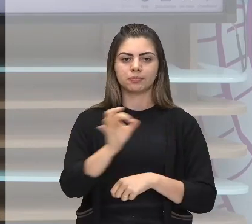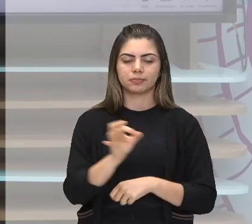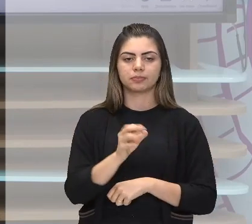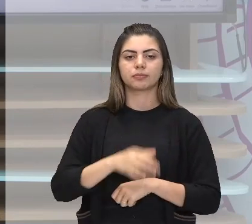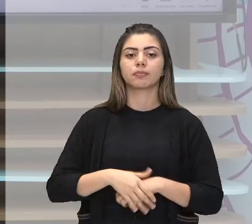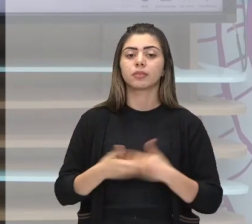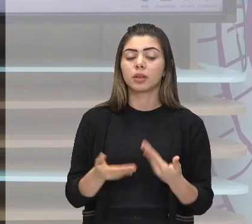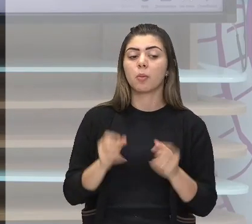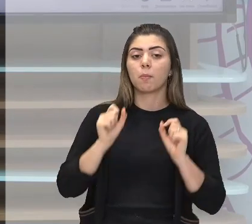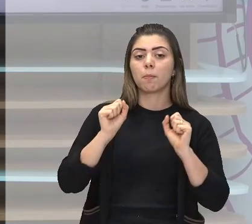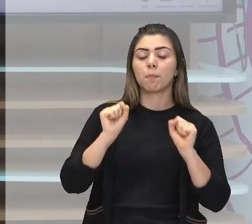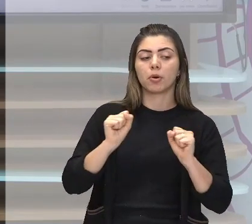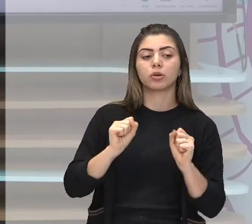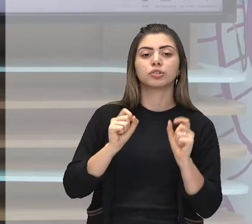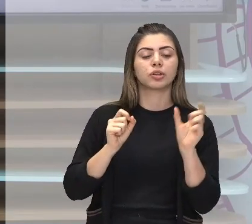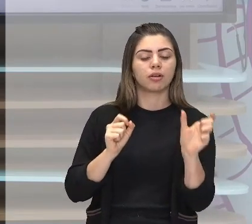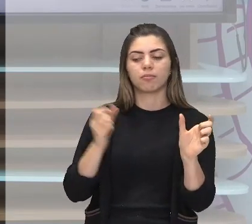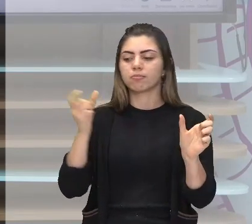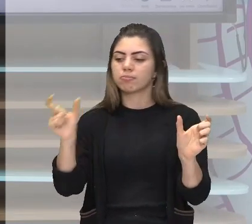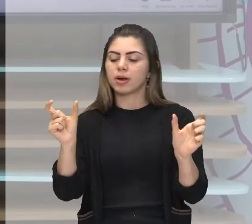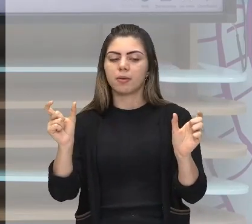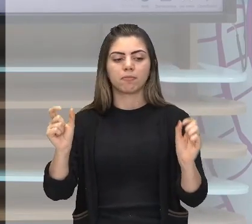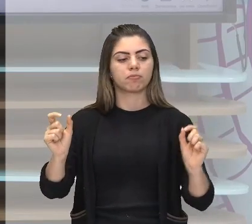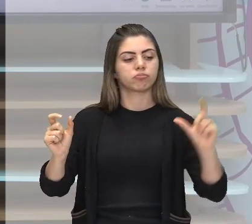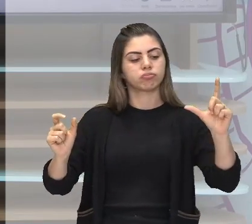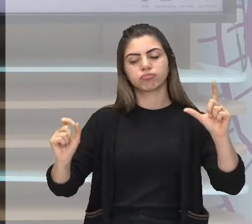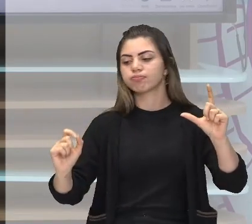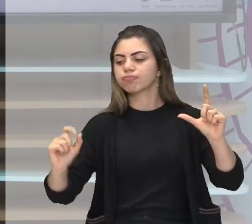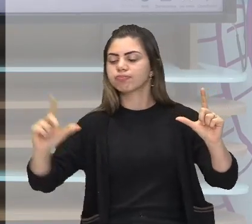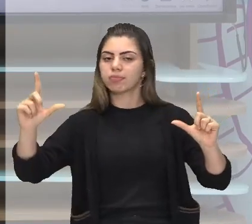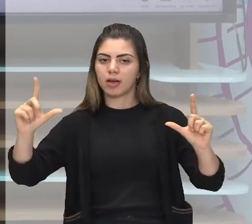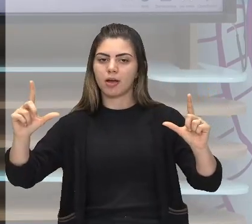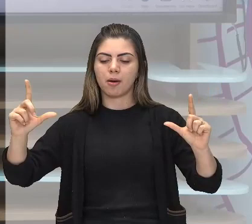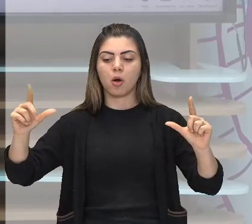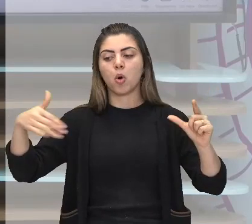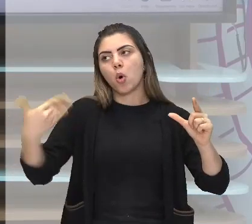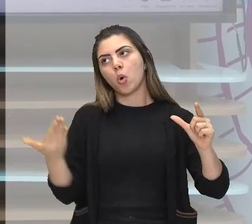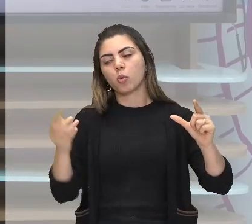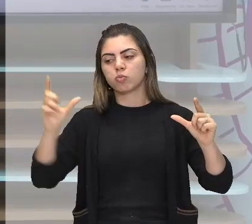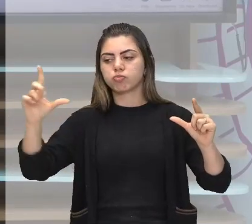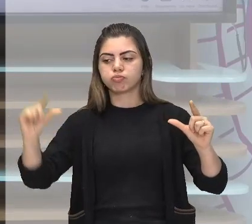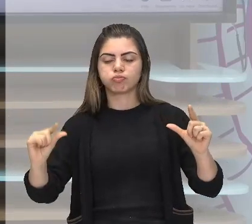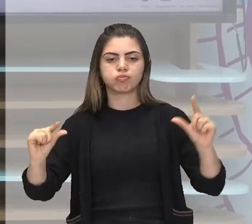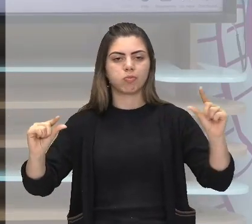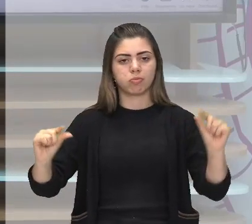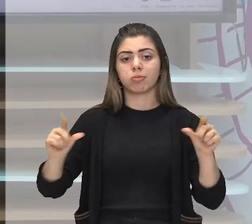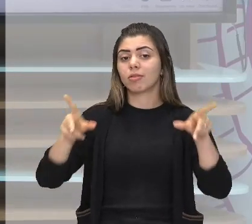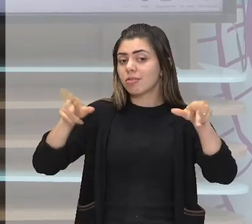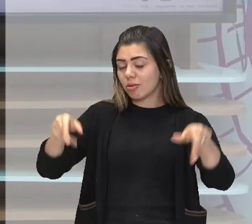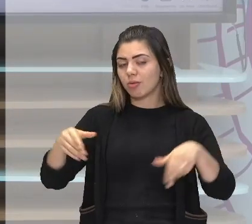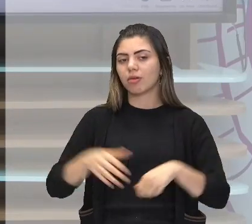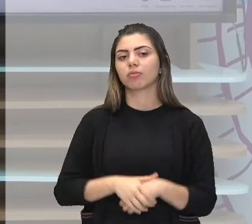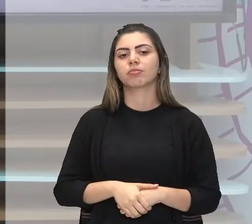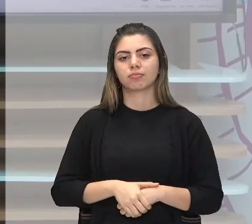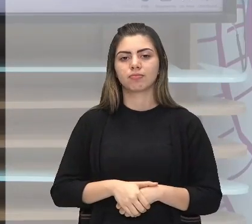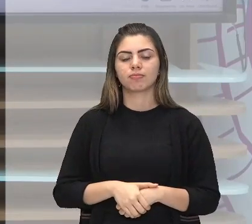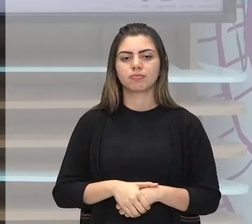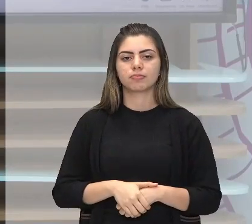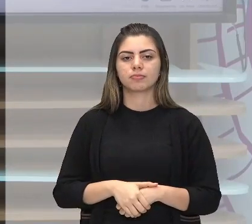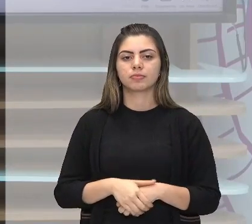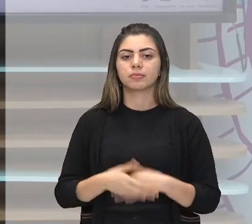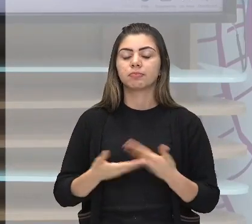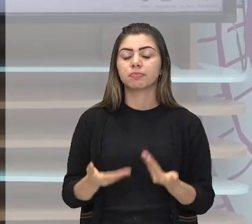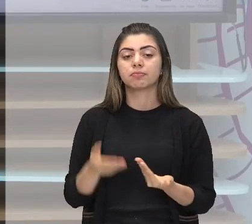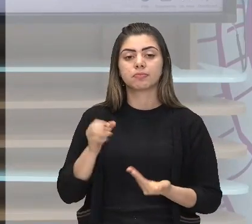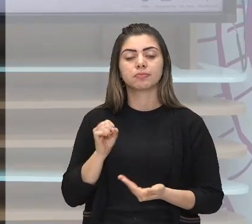estar aumentando e aumentando, ou diminuindo e diminuindo. Então, você pode igualar essa situação. Quando